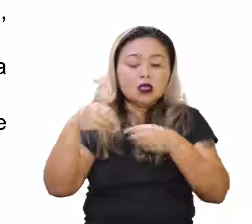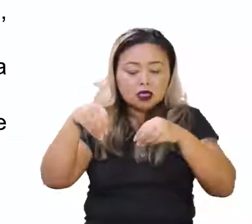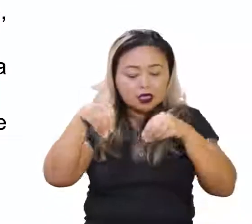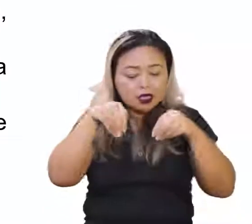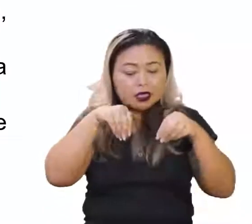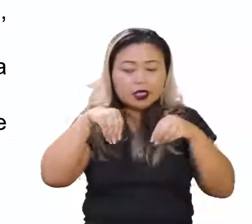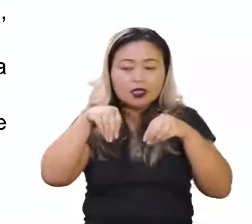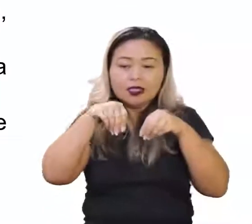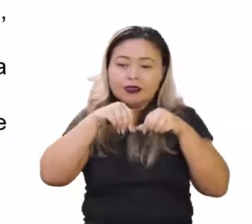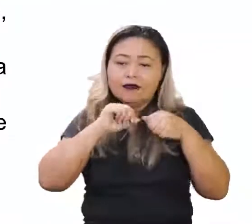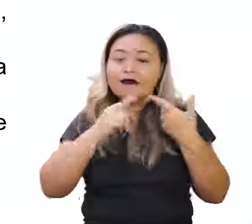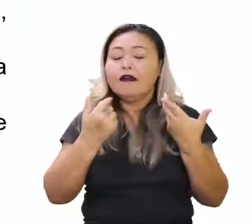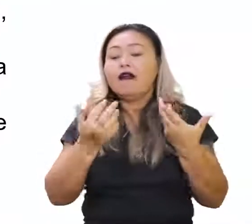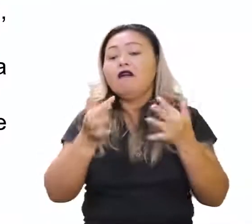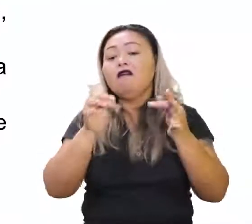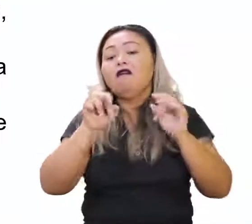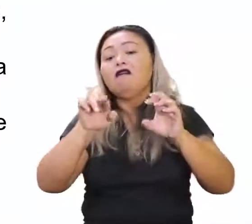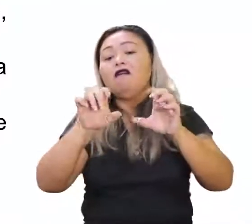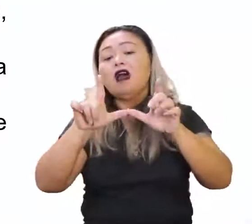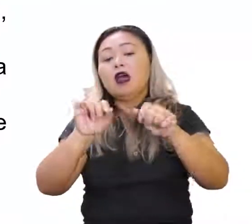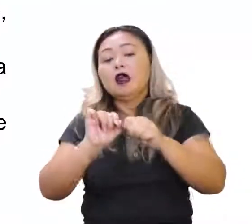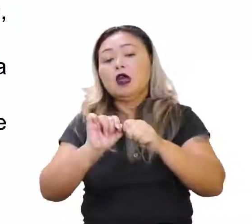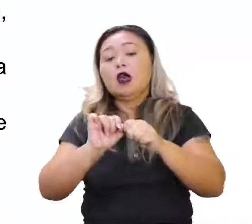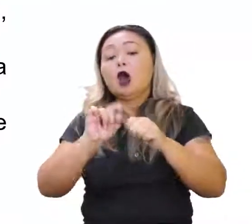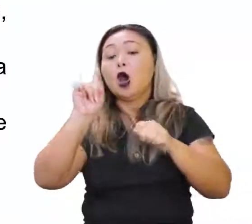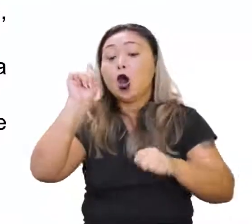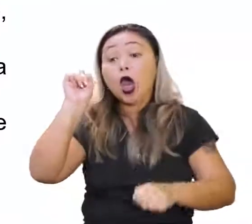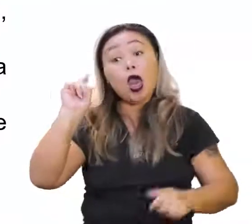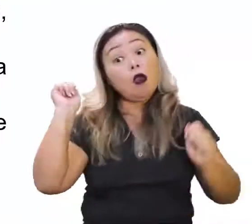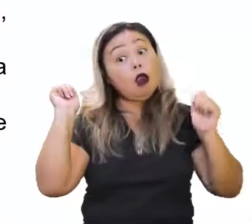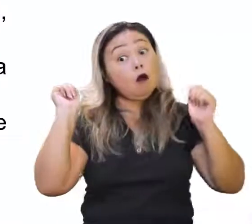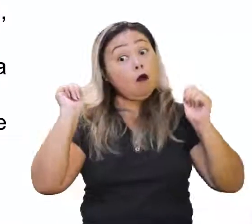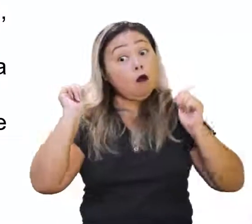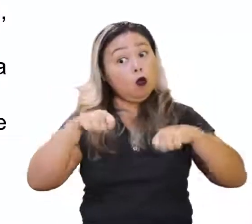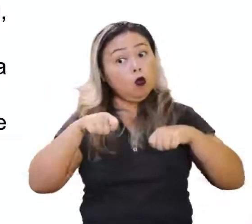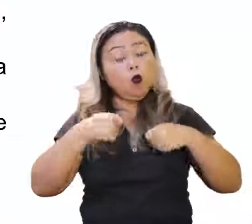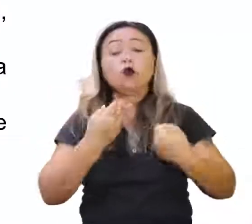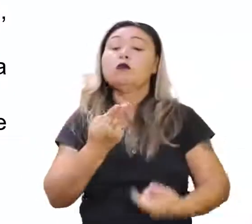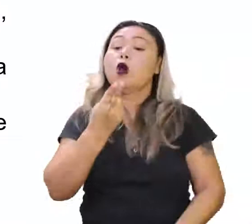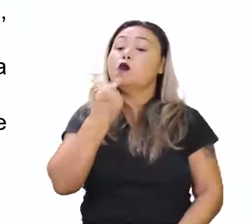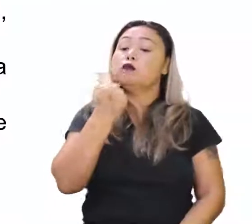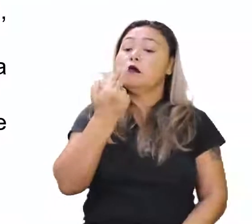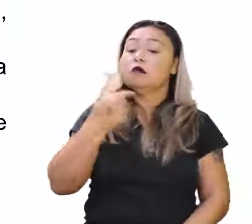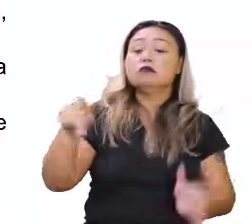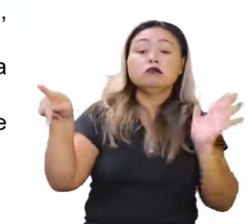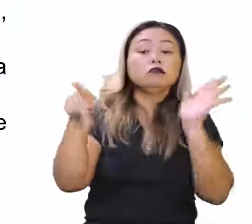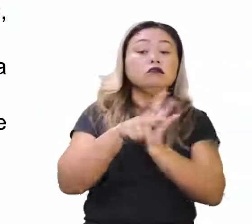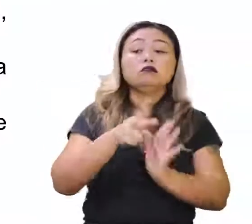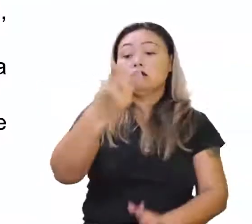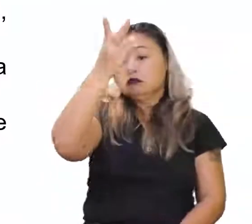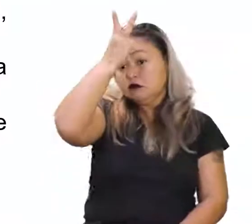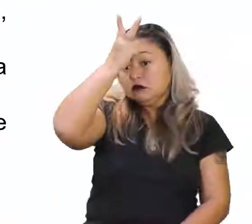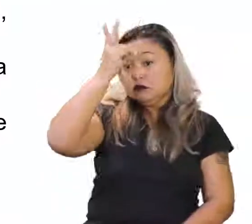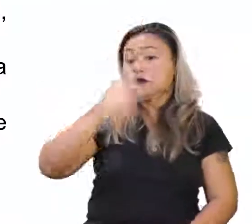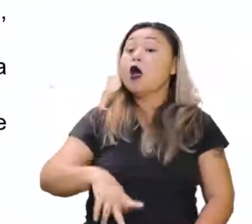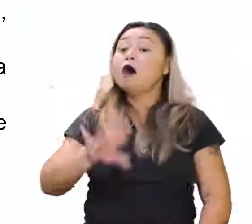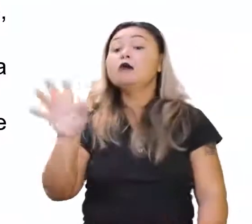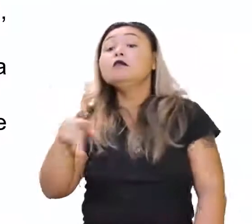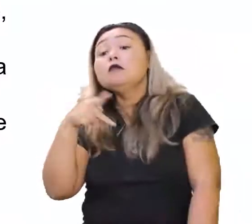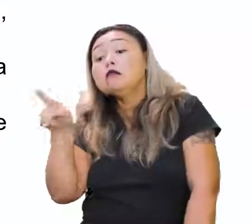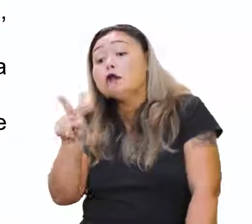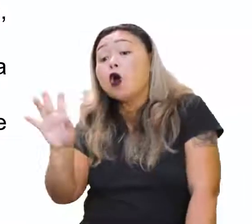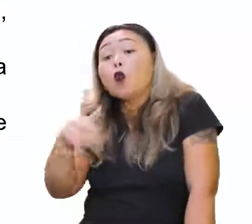Só que sempre lembramos para vocês, né? Essas são as possibilidades na nutrição de caprinos.